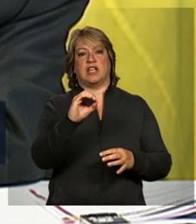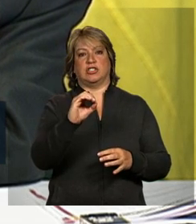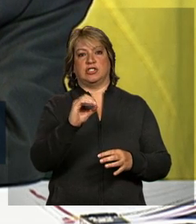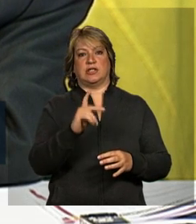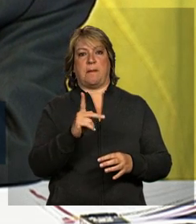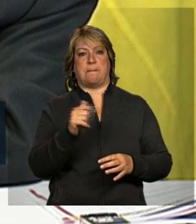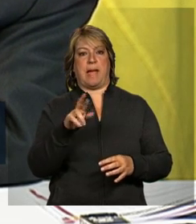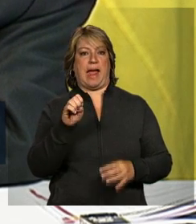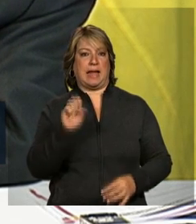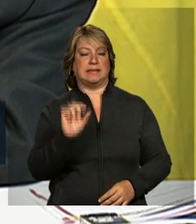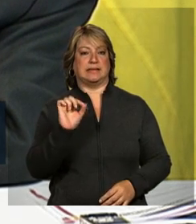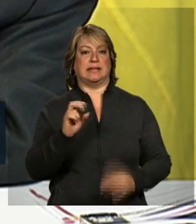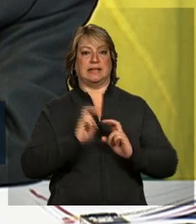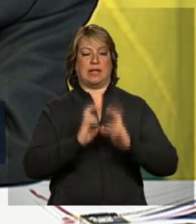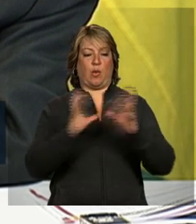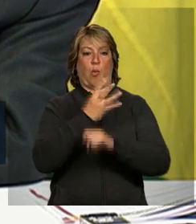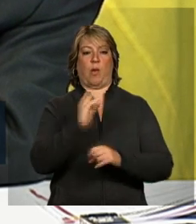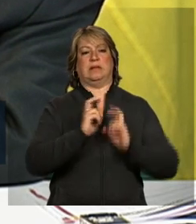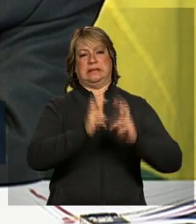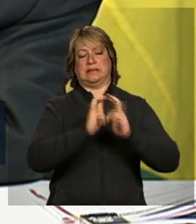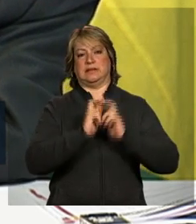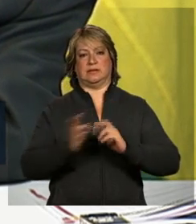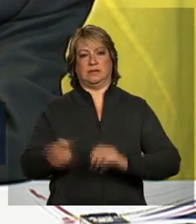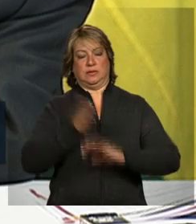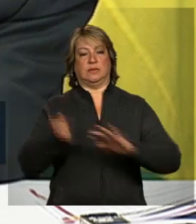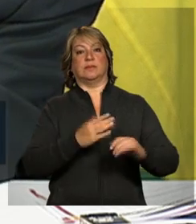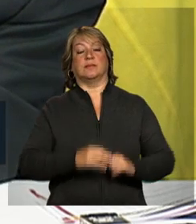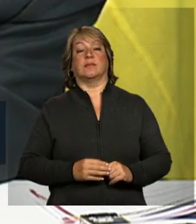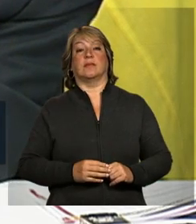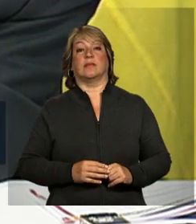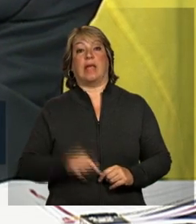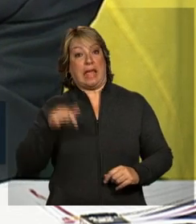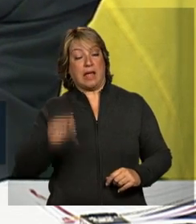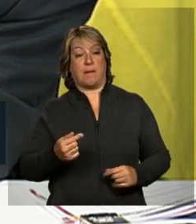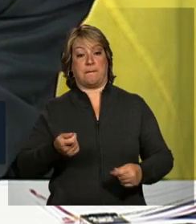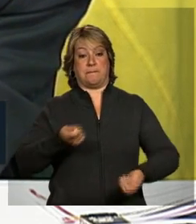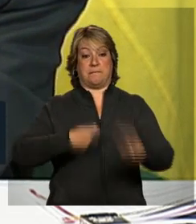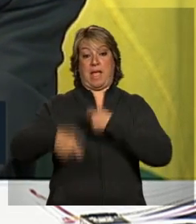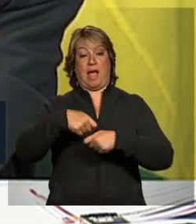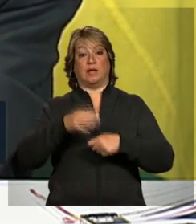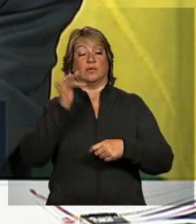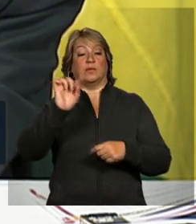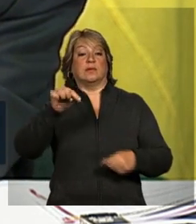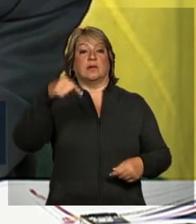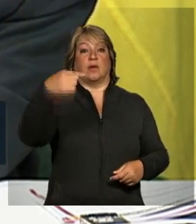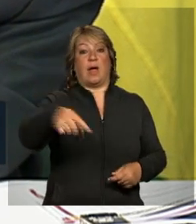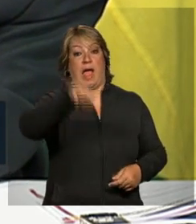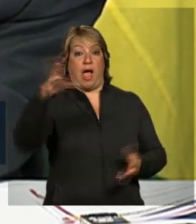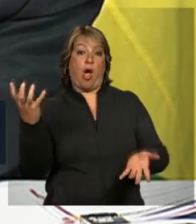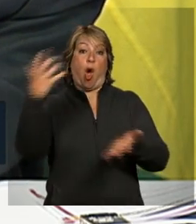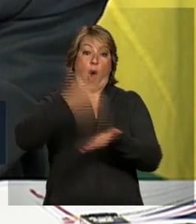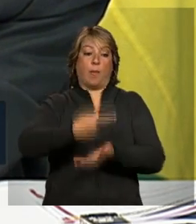trens e Como disse o Bernardo eh o mercado num segundo momento compra do governo